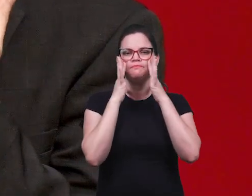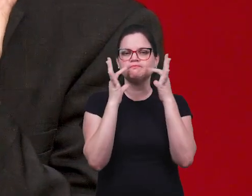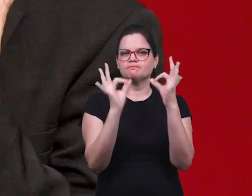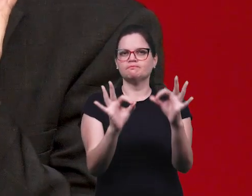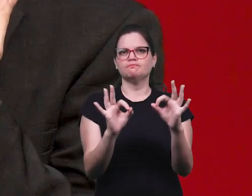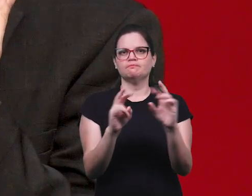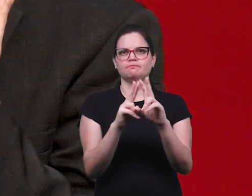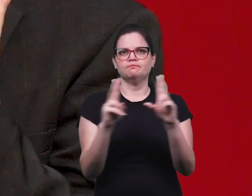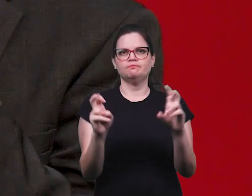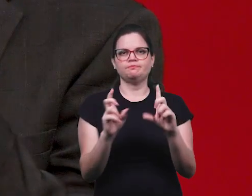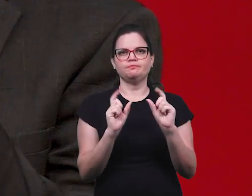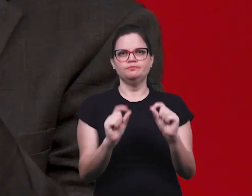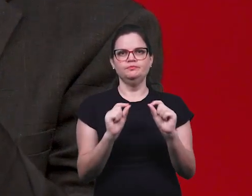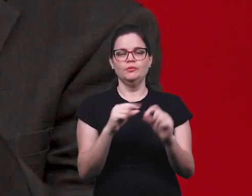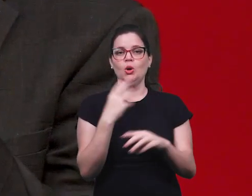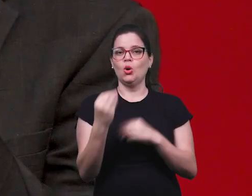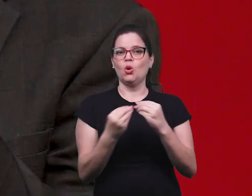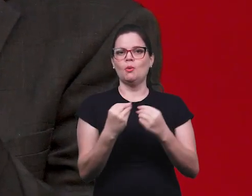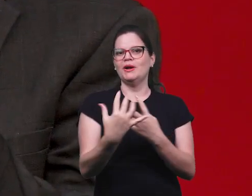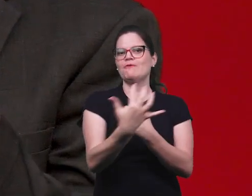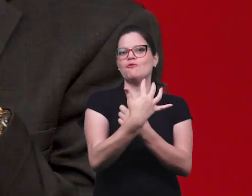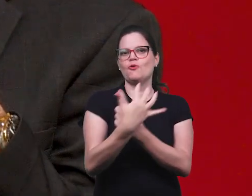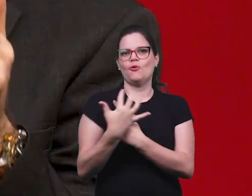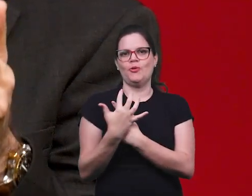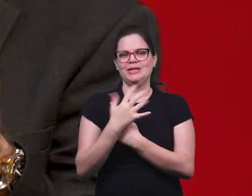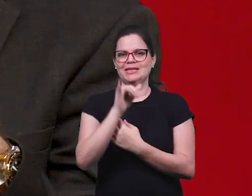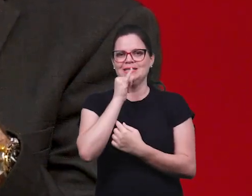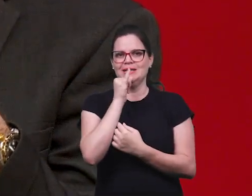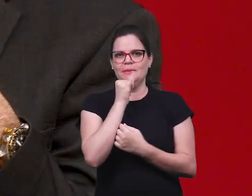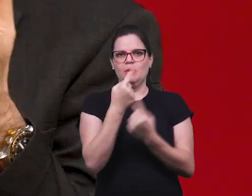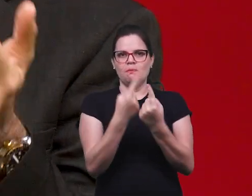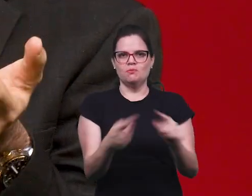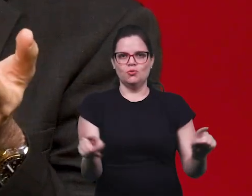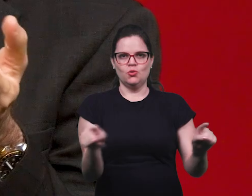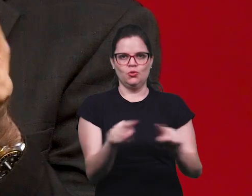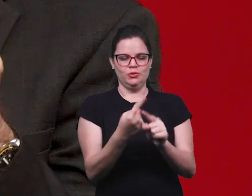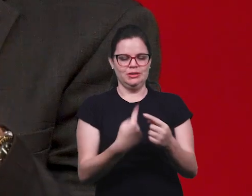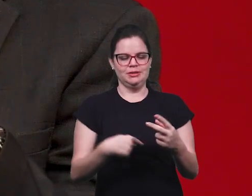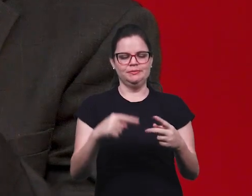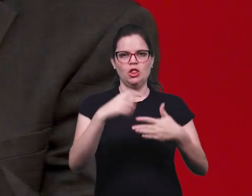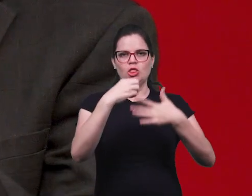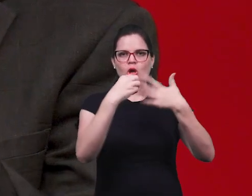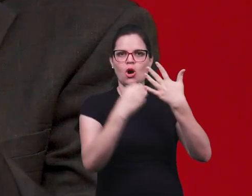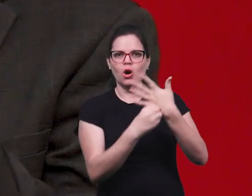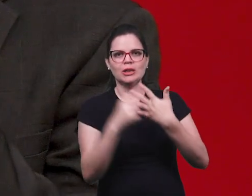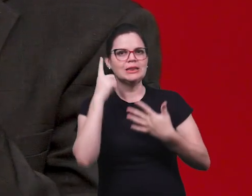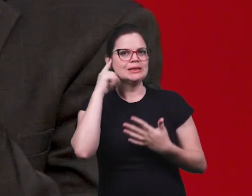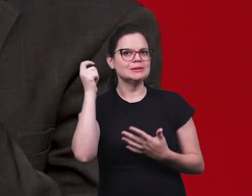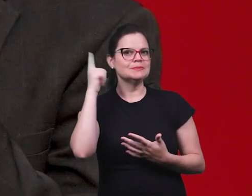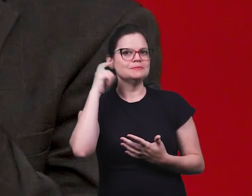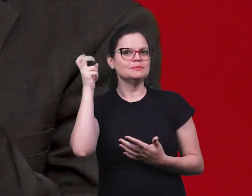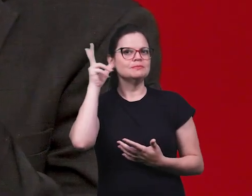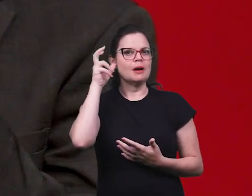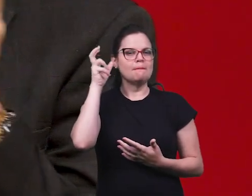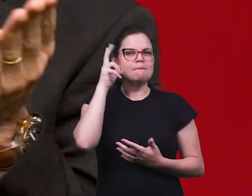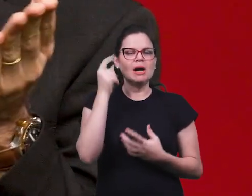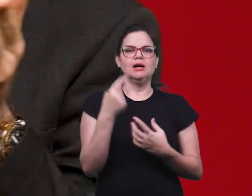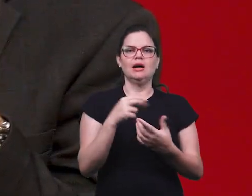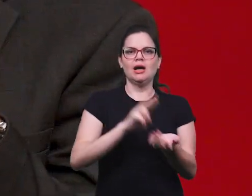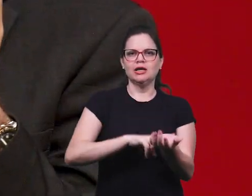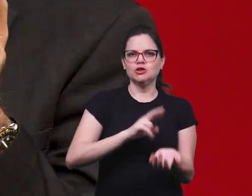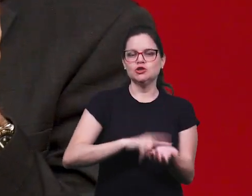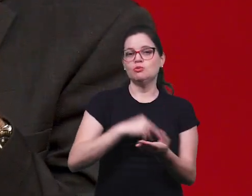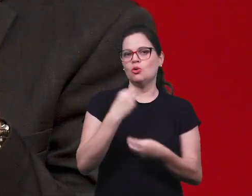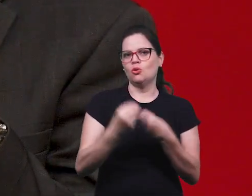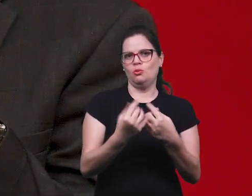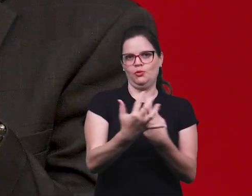respeito dessa parte da influência das notas musicais, das melodias nas pessoas. E hoje, pela neurociência, a